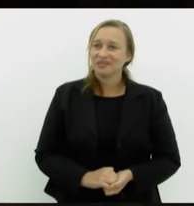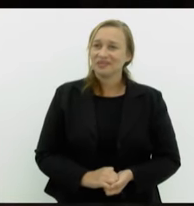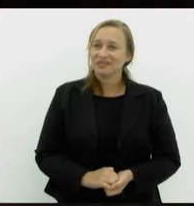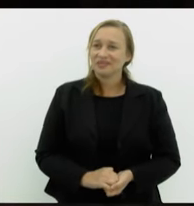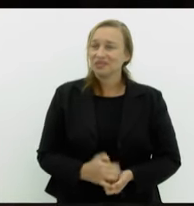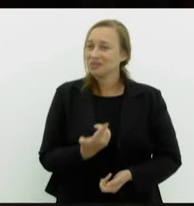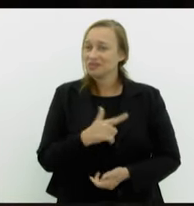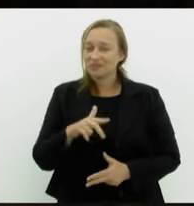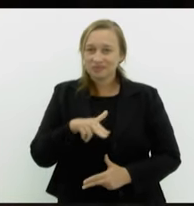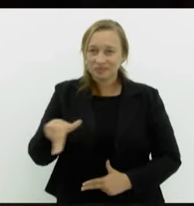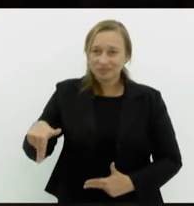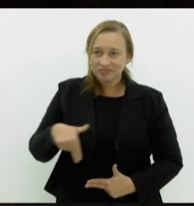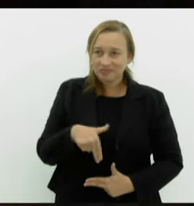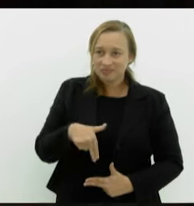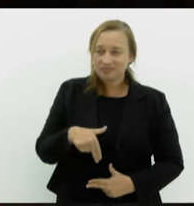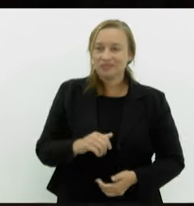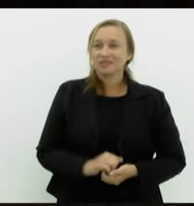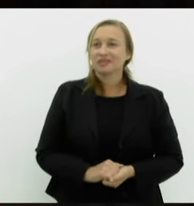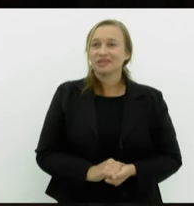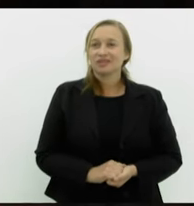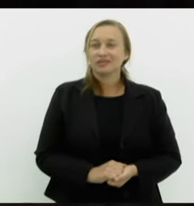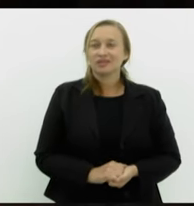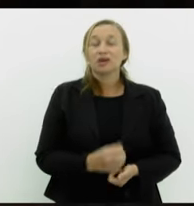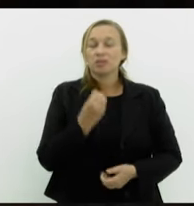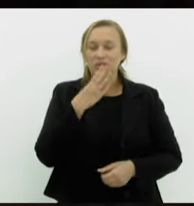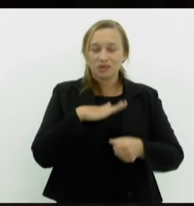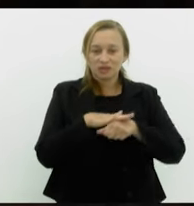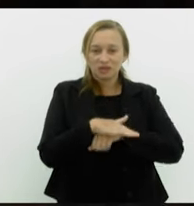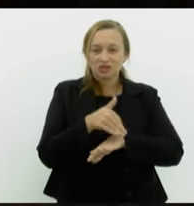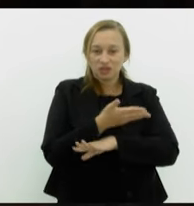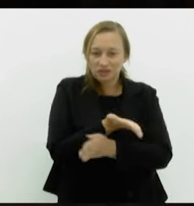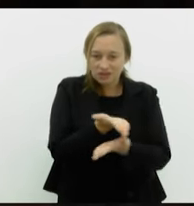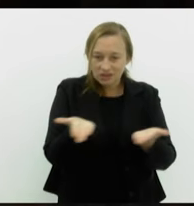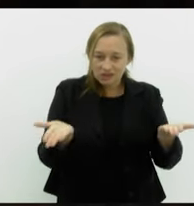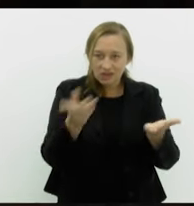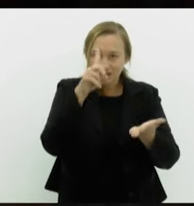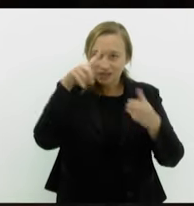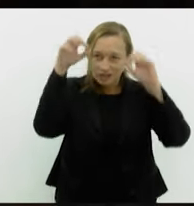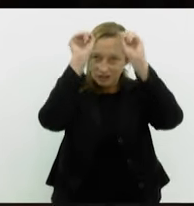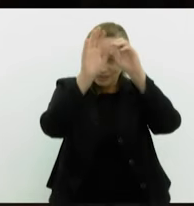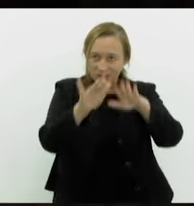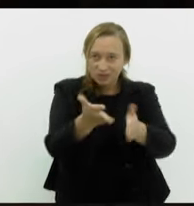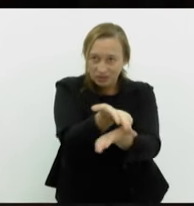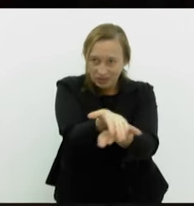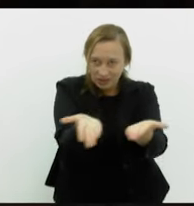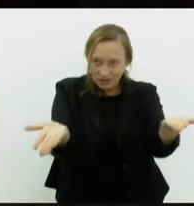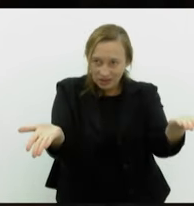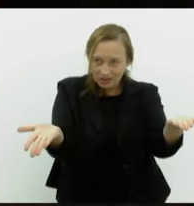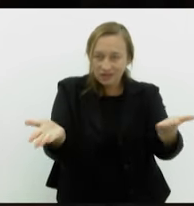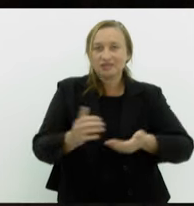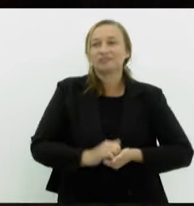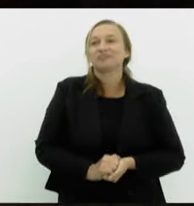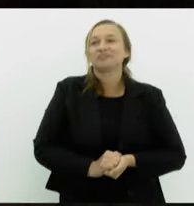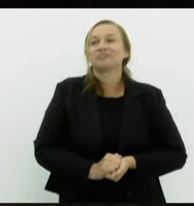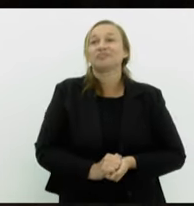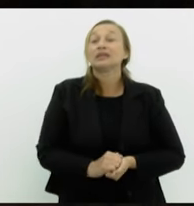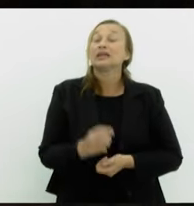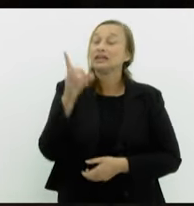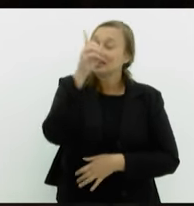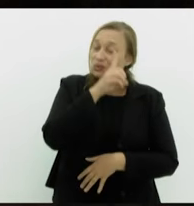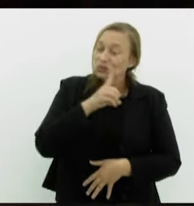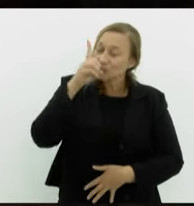não havendo mais oradores inscritos, uma boa noite para todos, que Deus abençoe todos vocês. E nesse